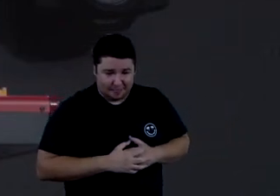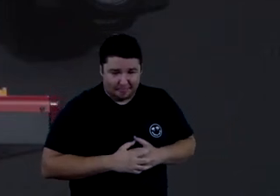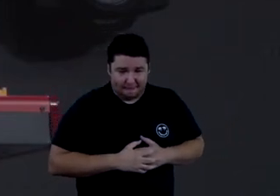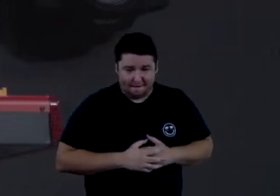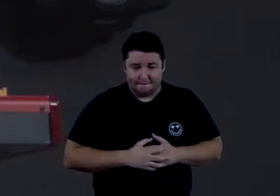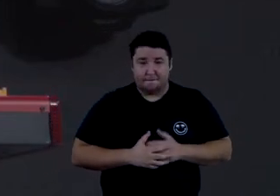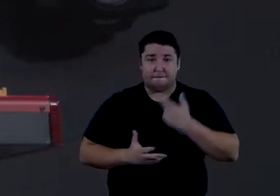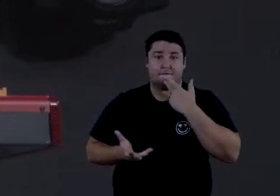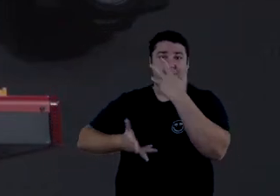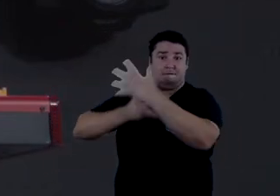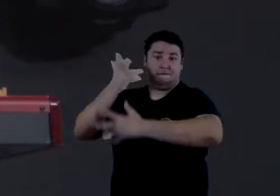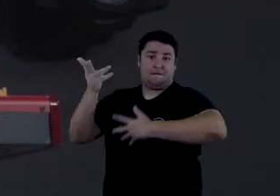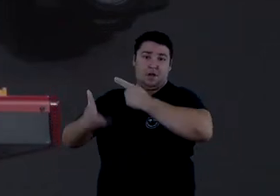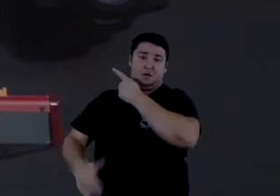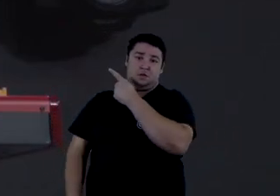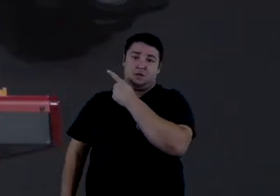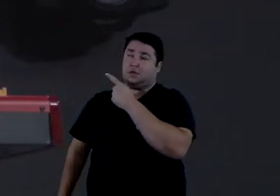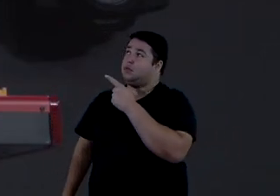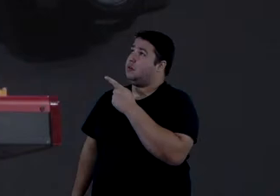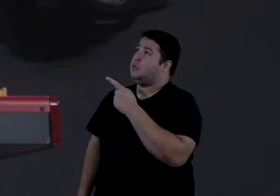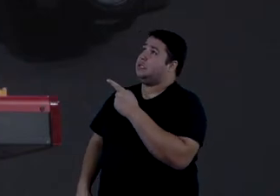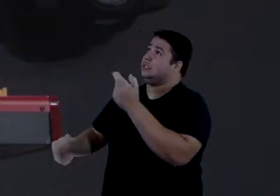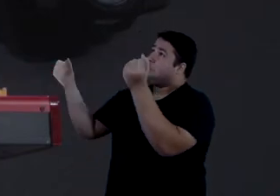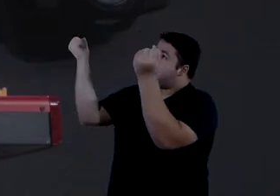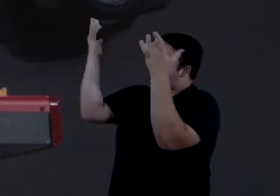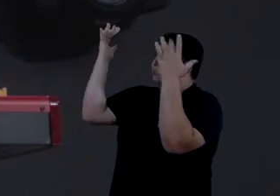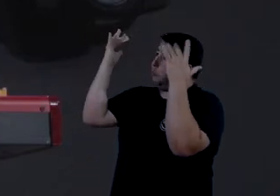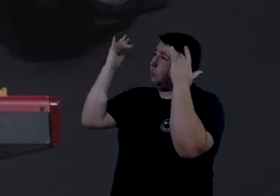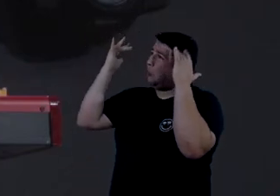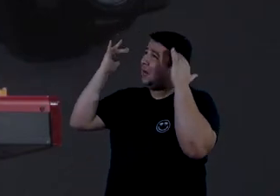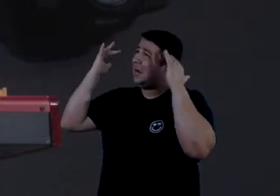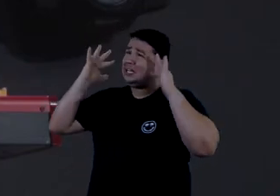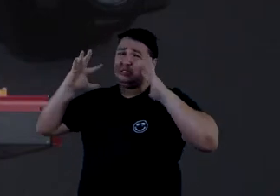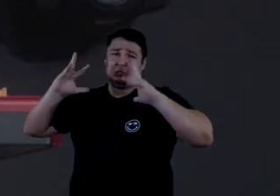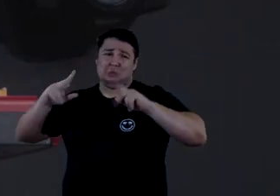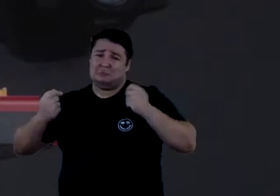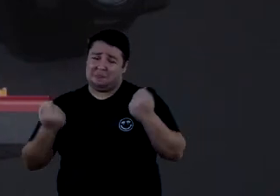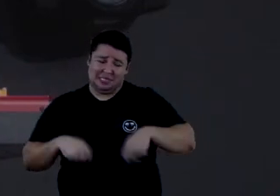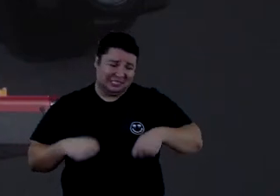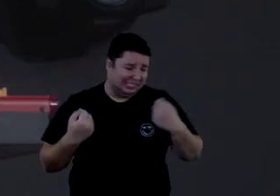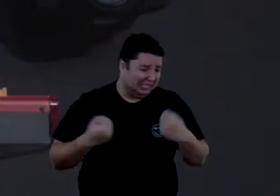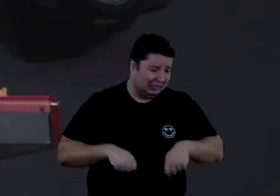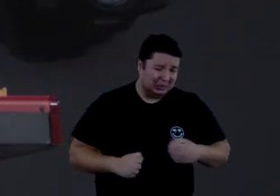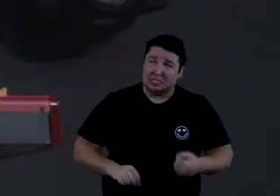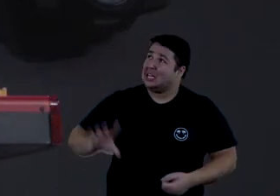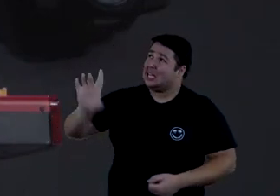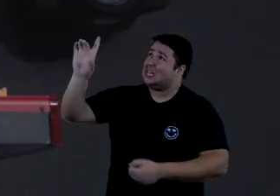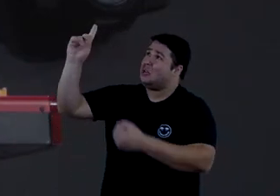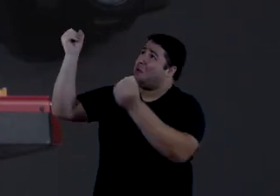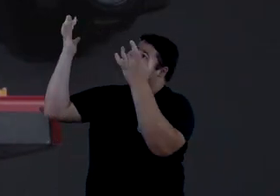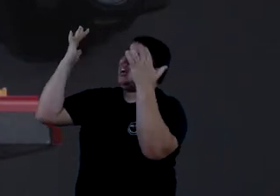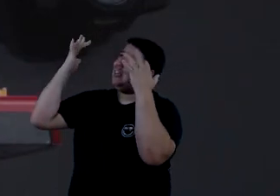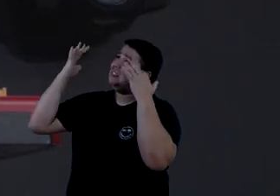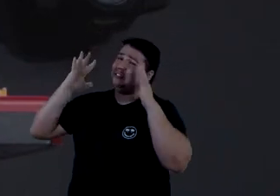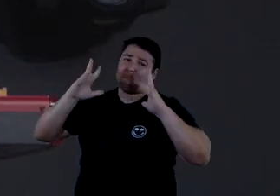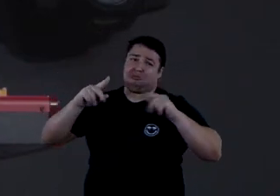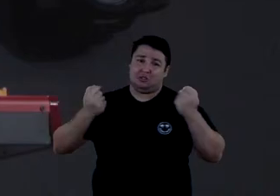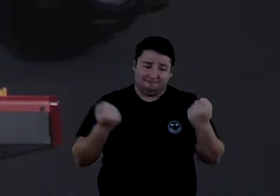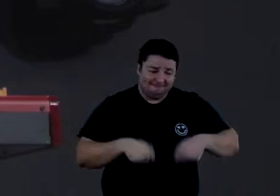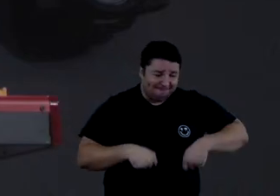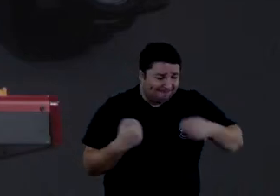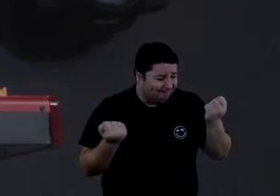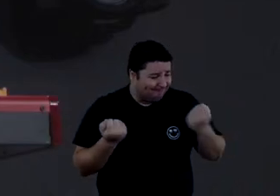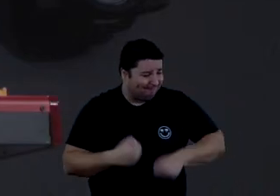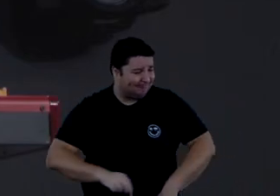Diga pra ele, a tua graça me basta, a tua graça me